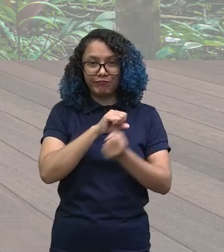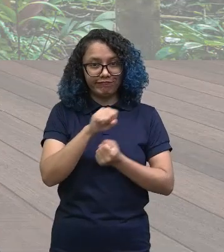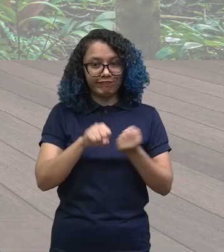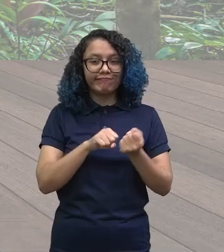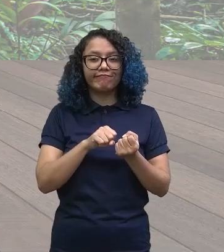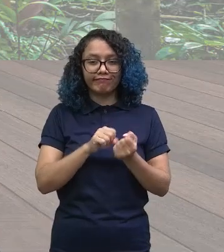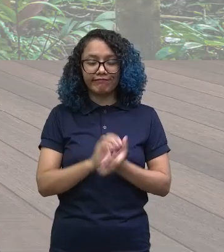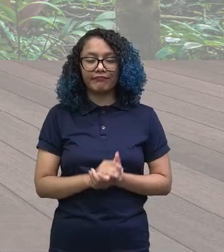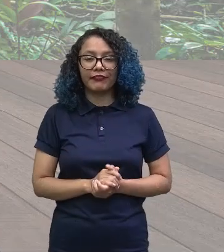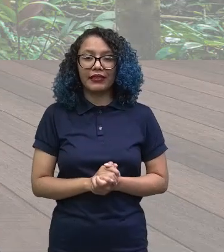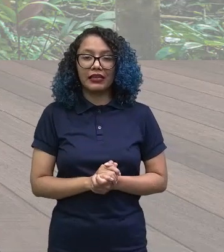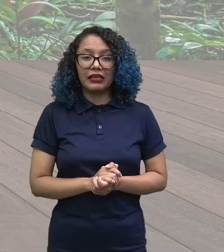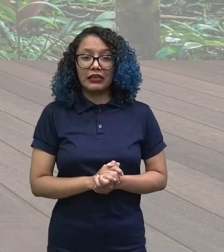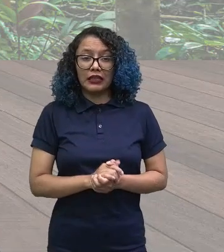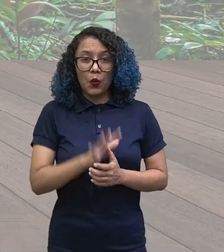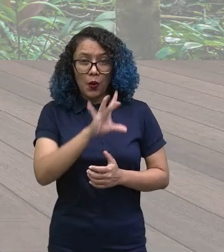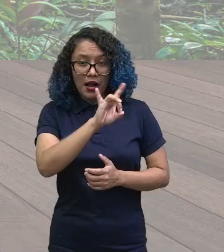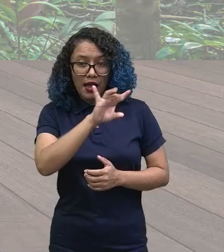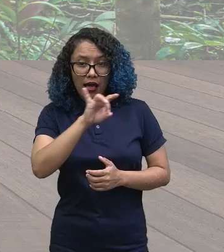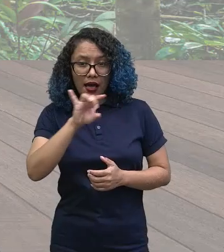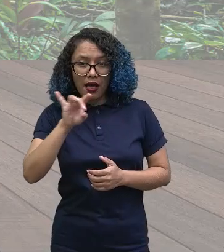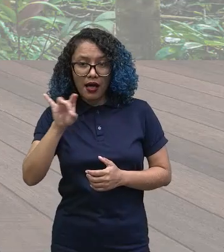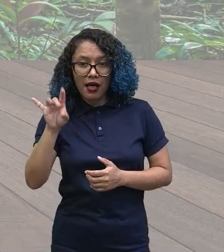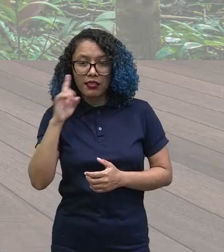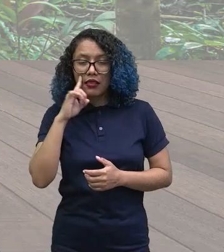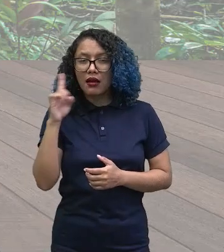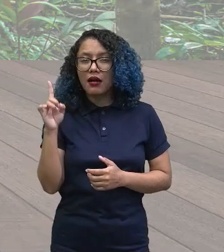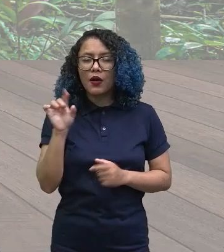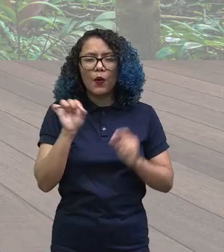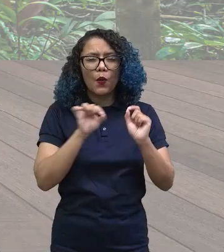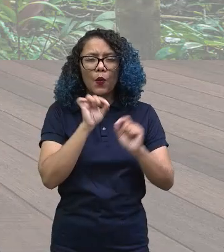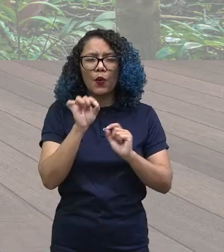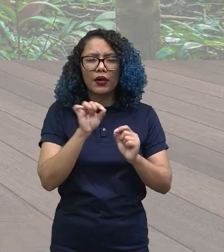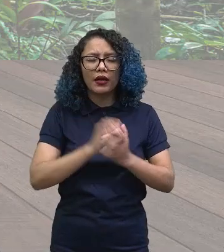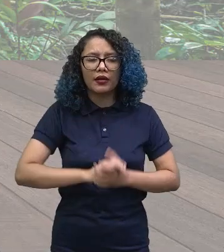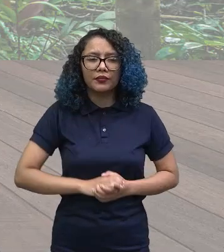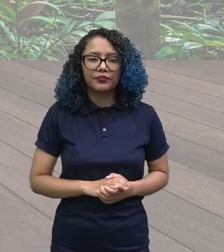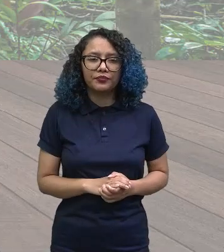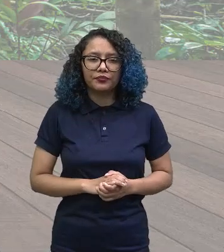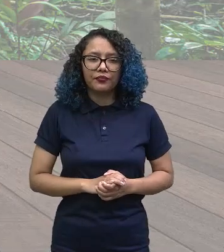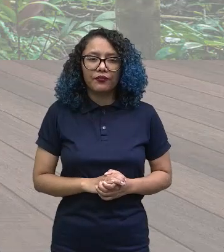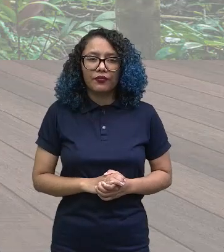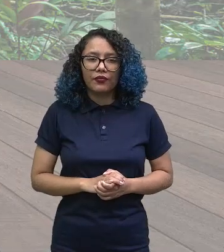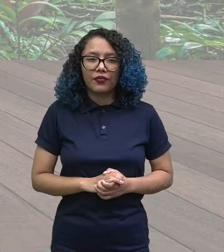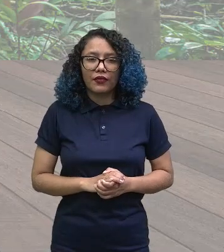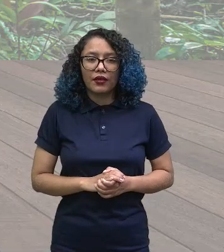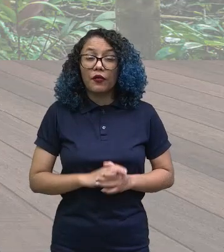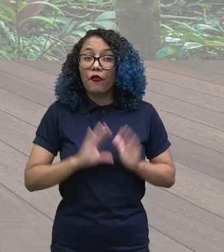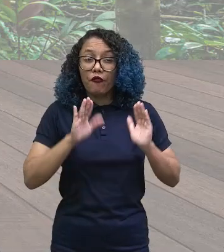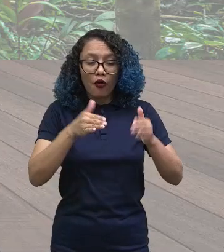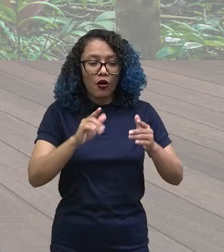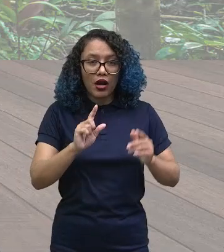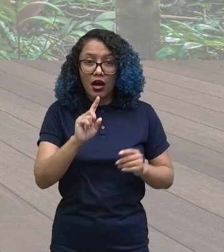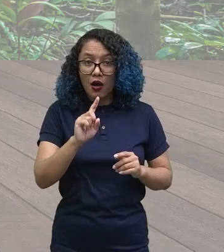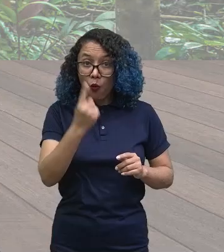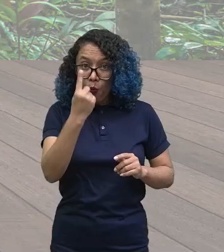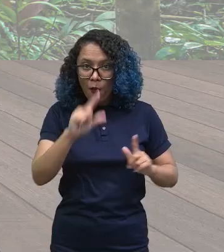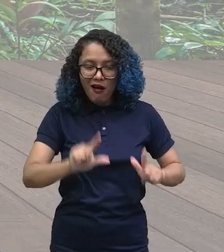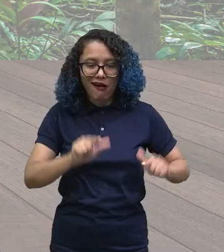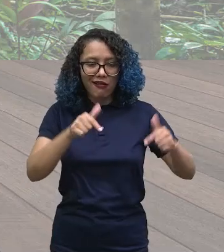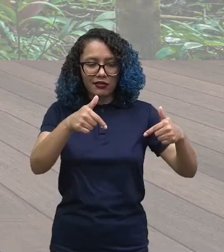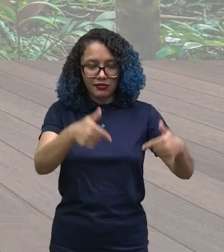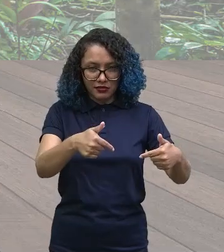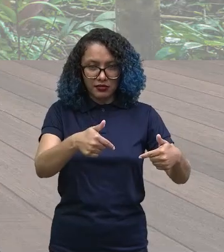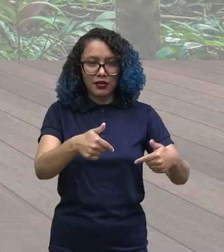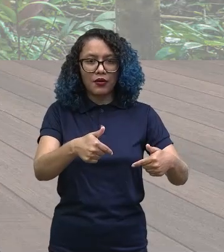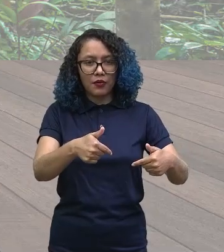Sustentável. Cada um deles ali, digamos assim, é um recorte de uma ação, que no